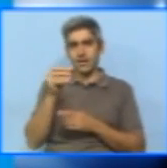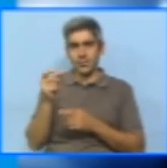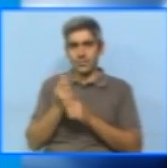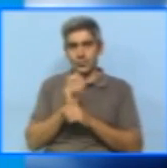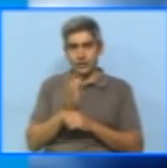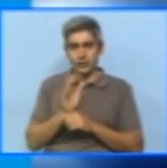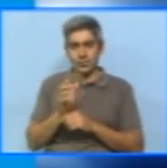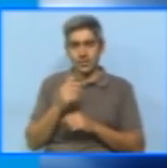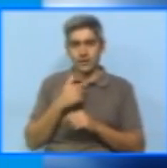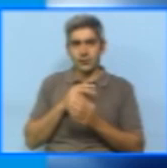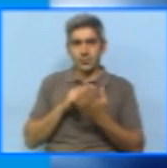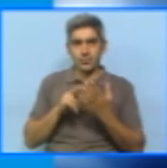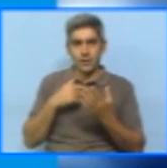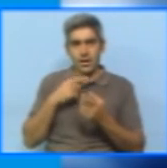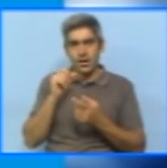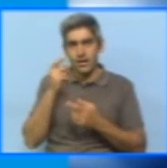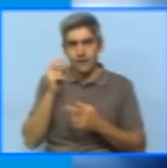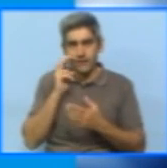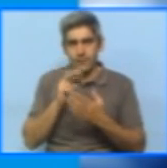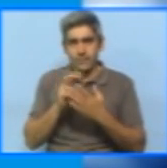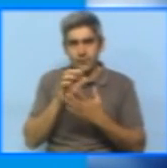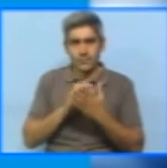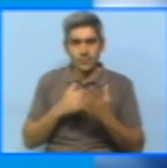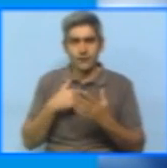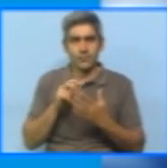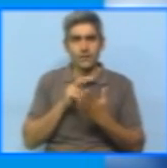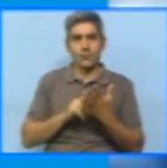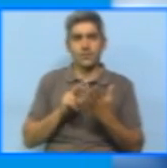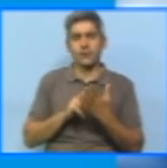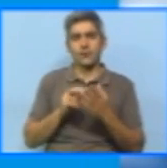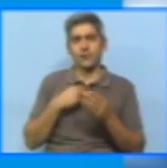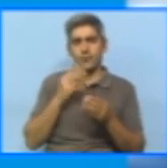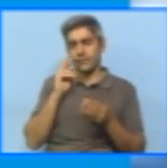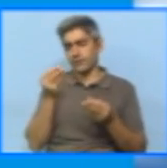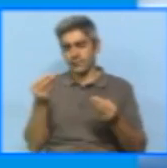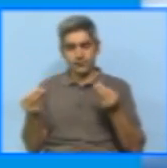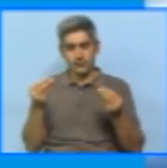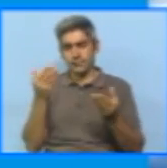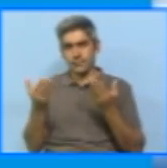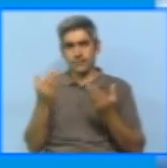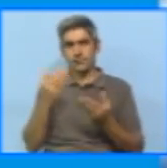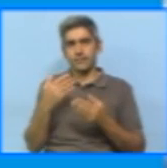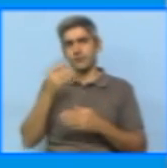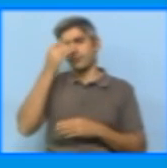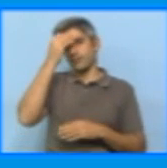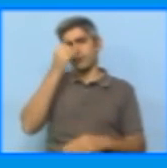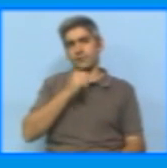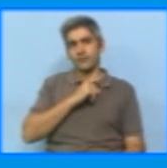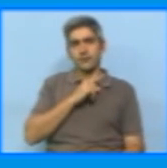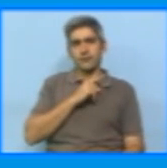consulto a propósito de muitos textos que vou lendo e acho que